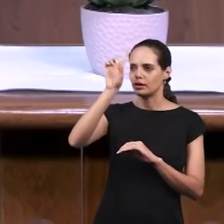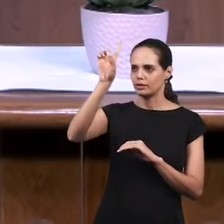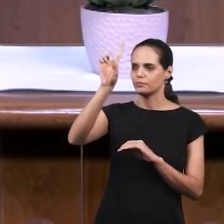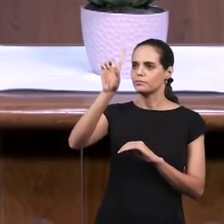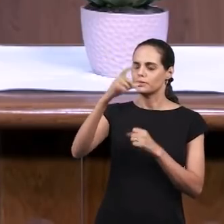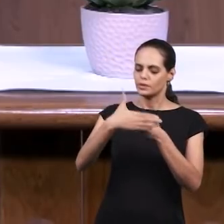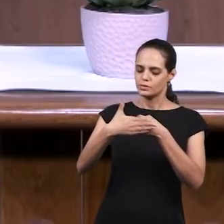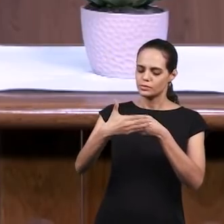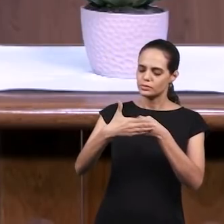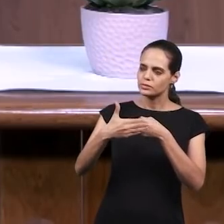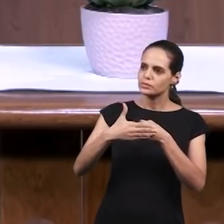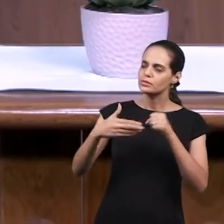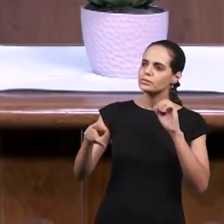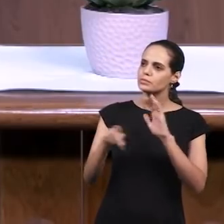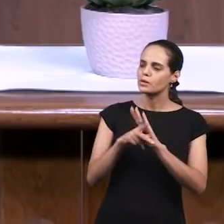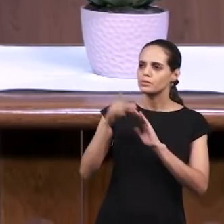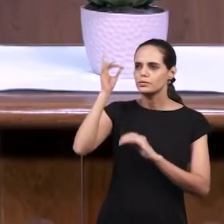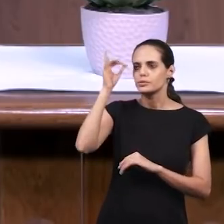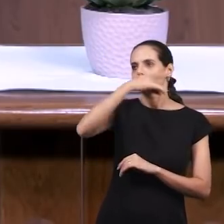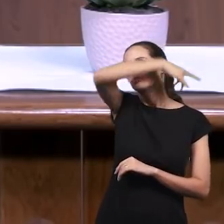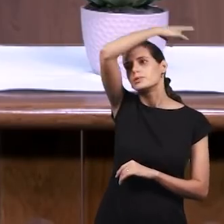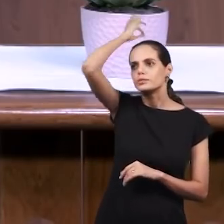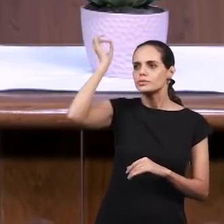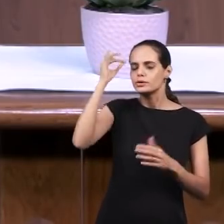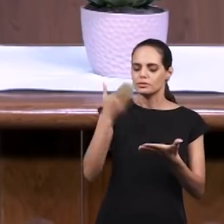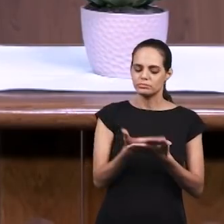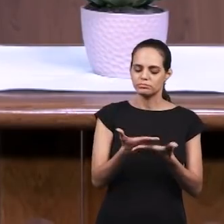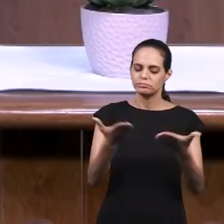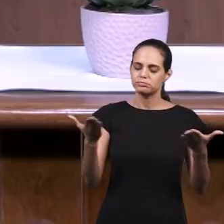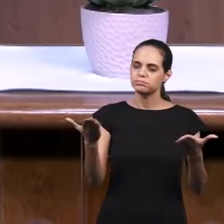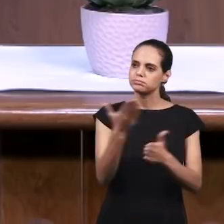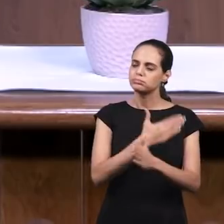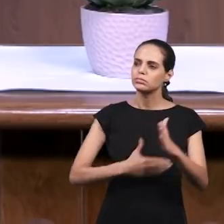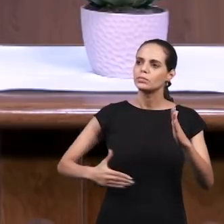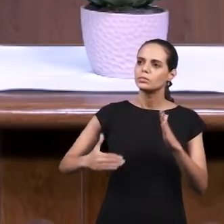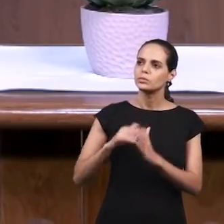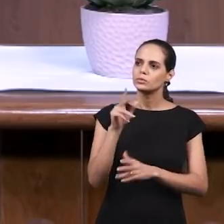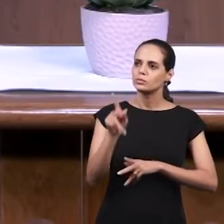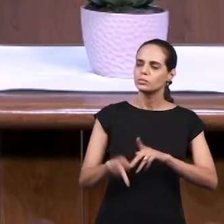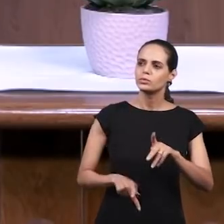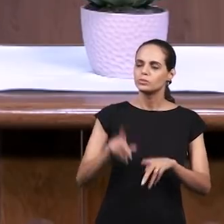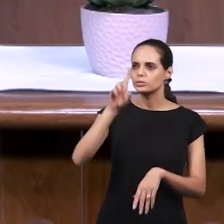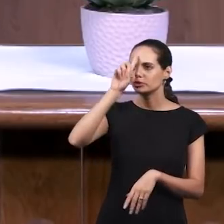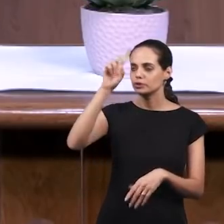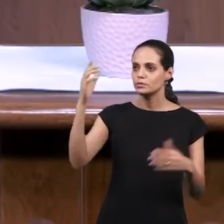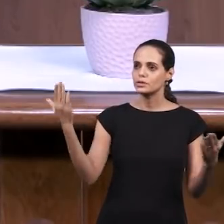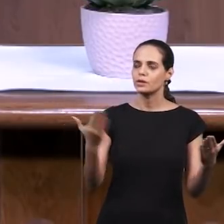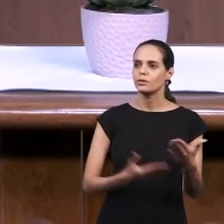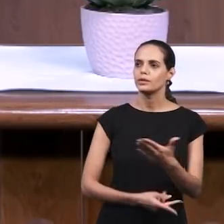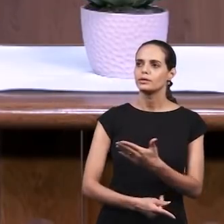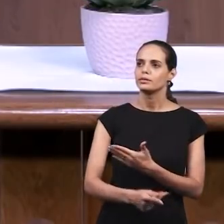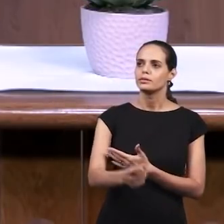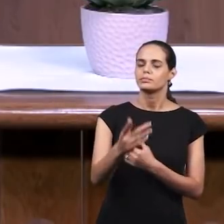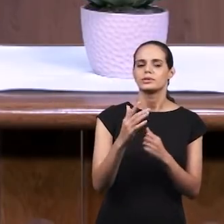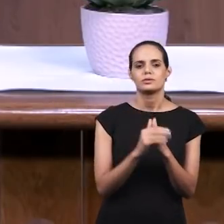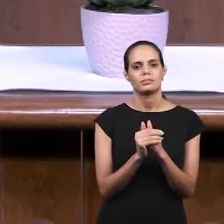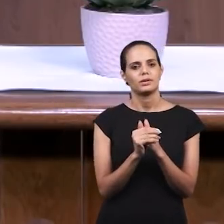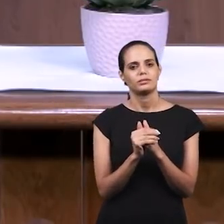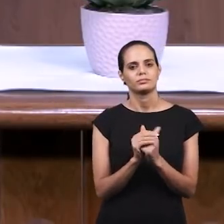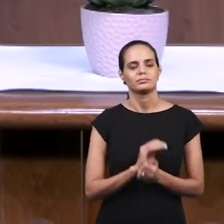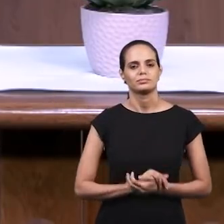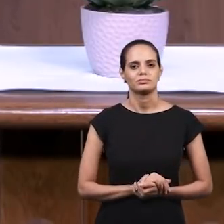doces, santas e ternas consolações do Espírito Santo repousem sobre vós e sobre todo o povo de Deus, desde agora e